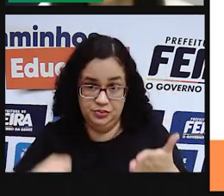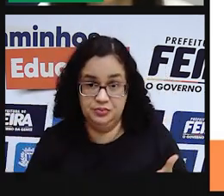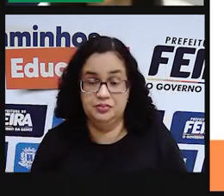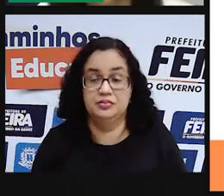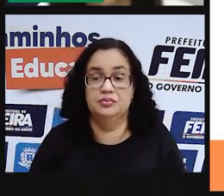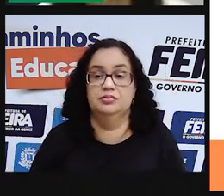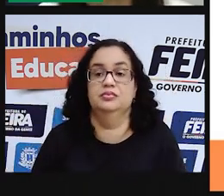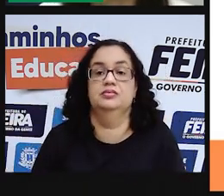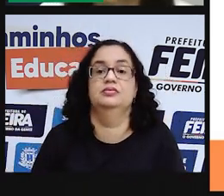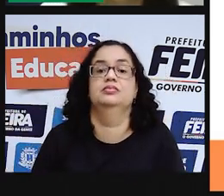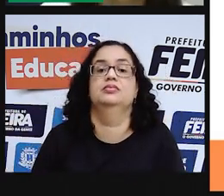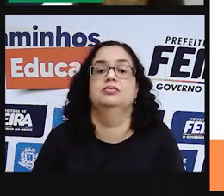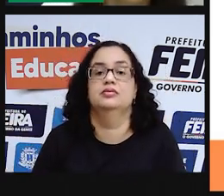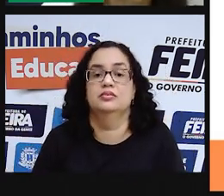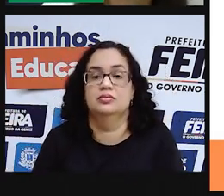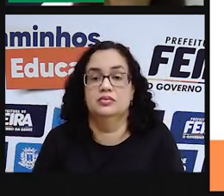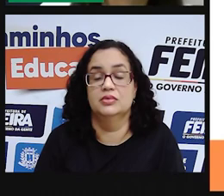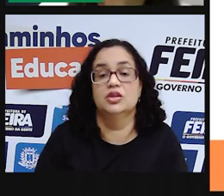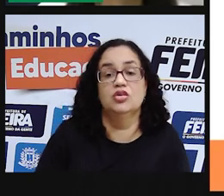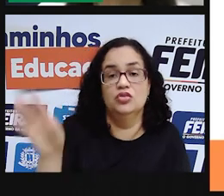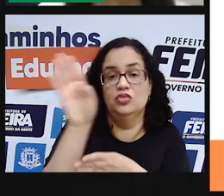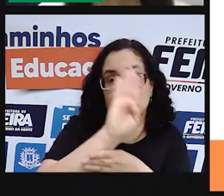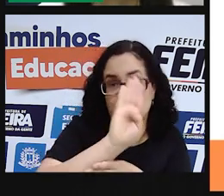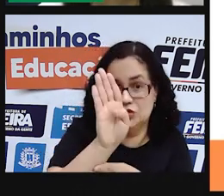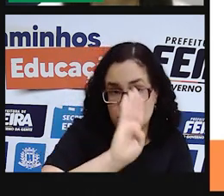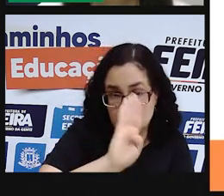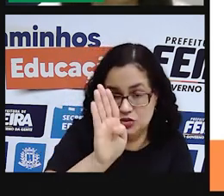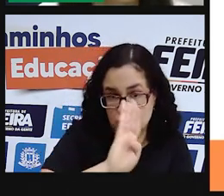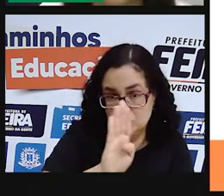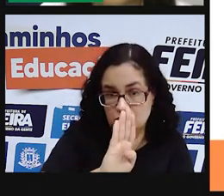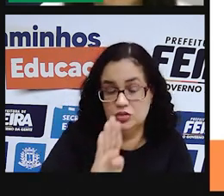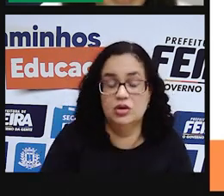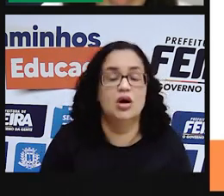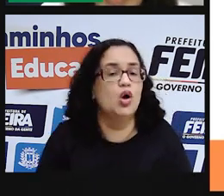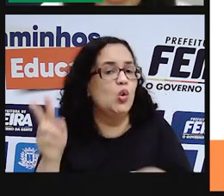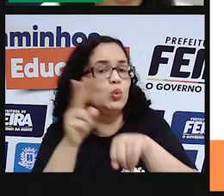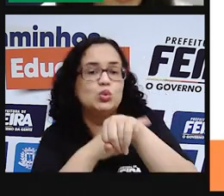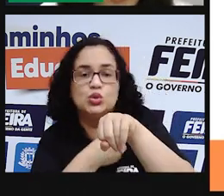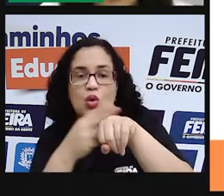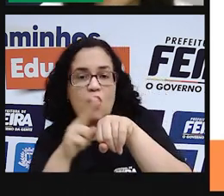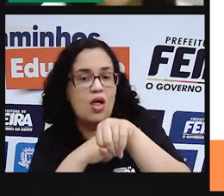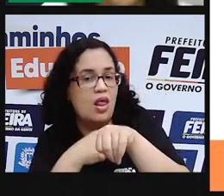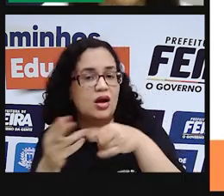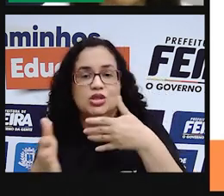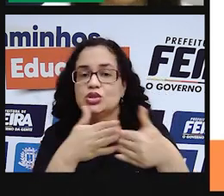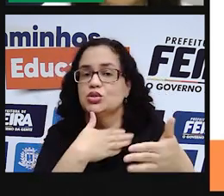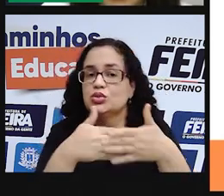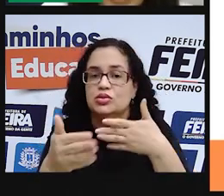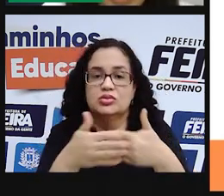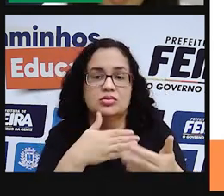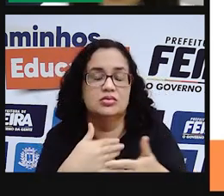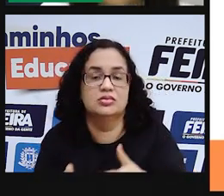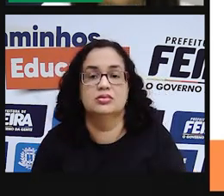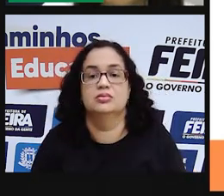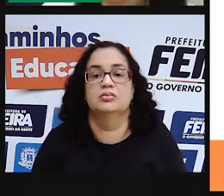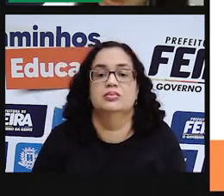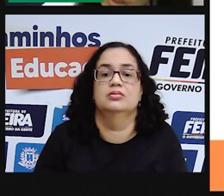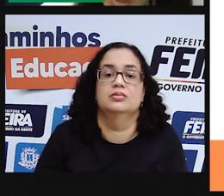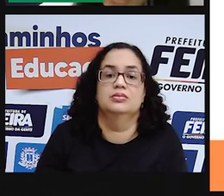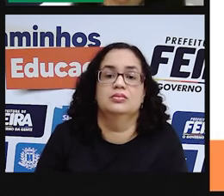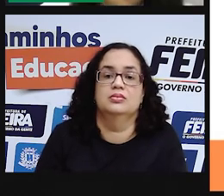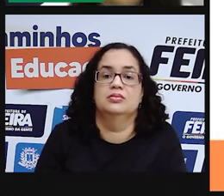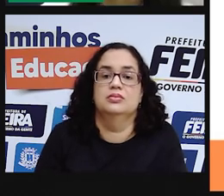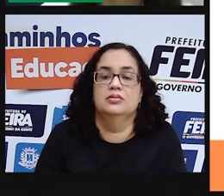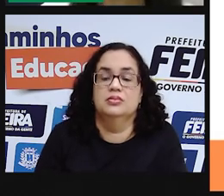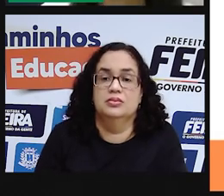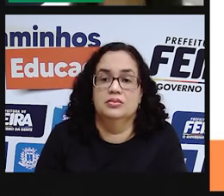está sendo resenhado, seja ele um vídeo, seja ele um chocolate, né? Seja ele um livro ou uma história